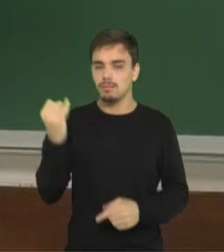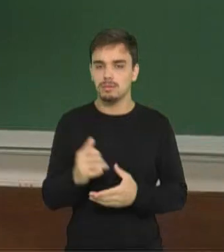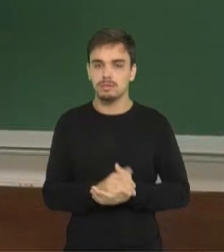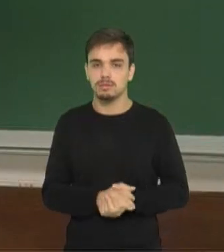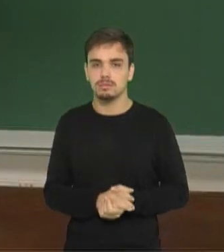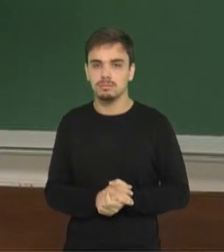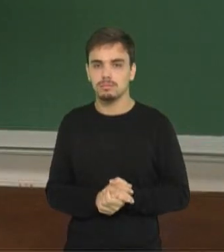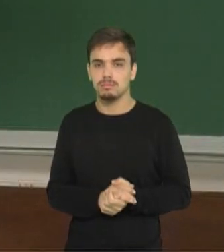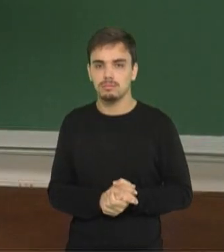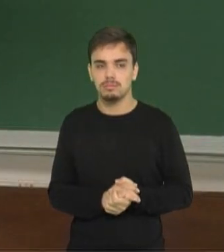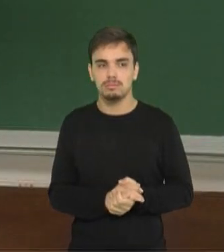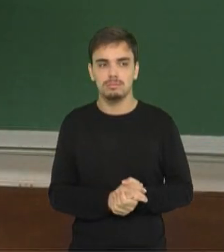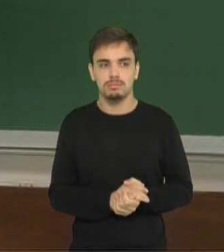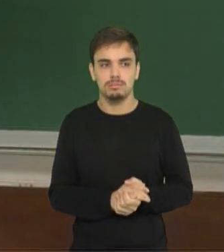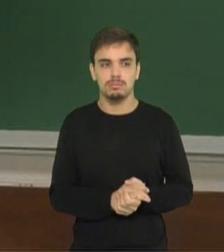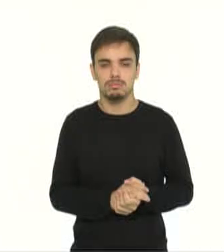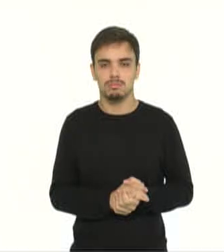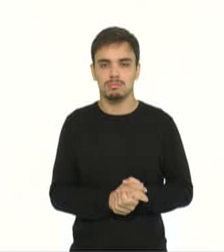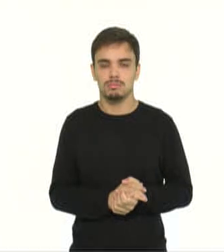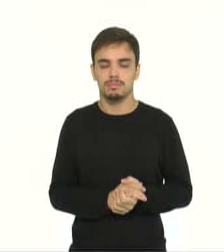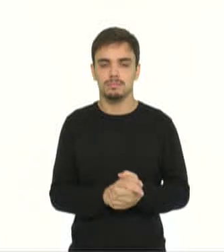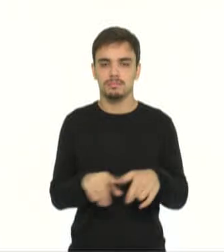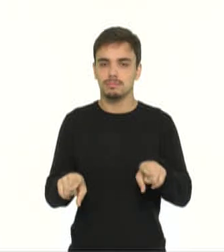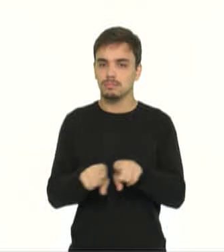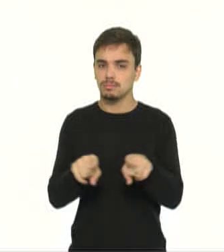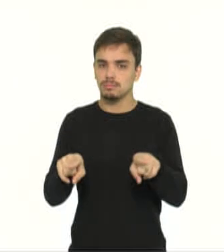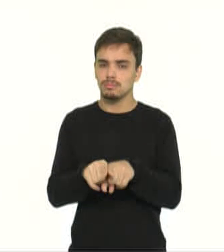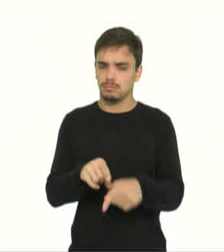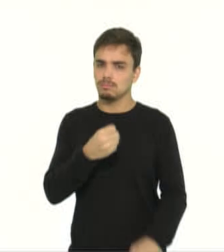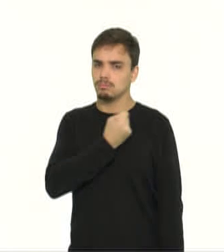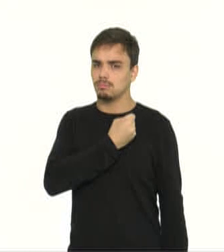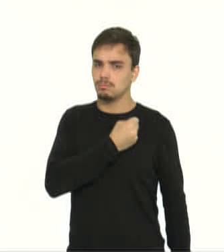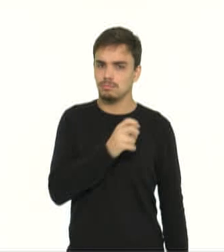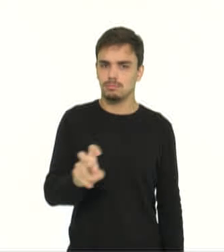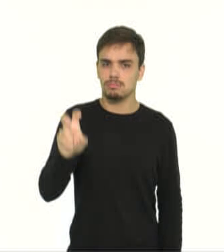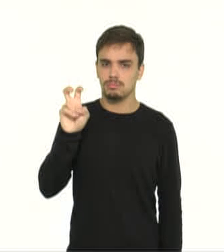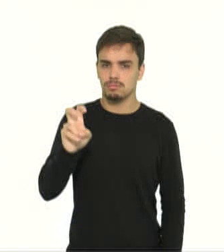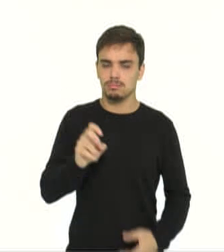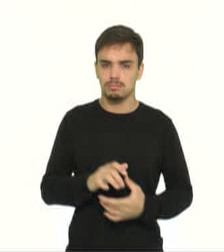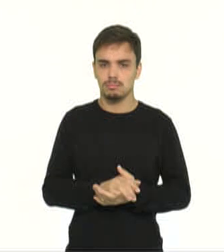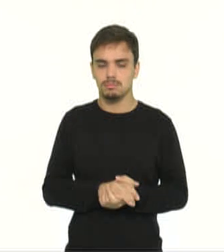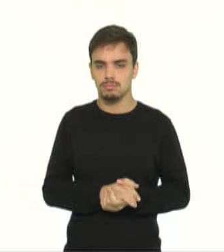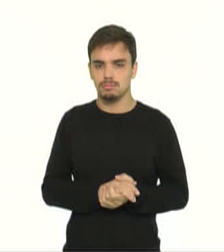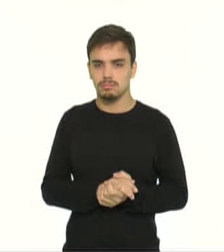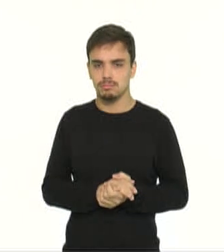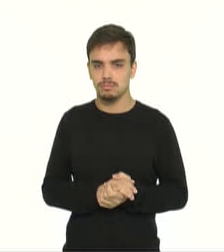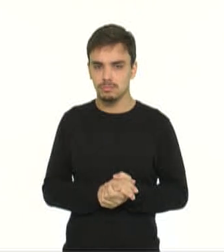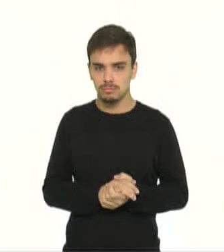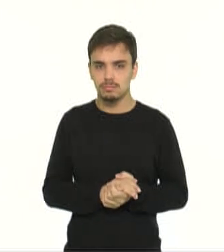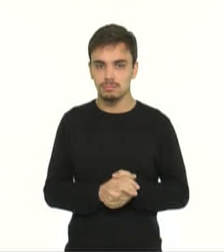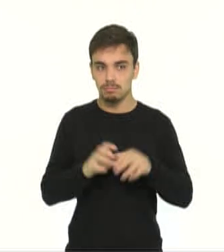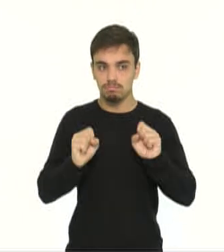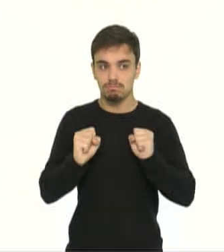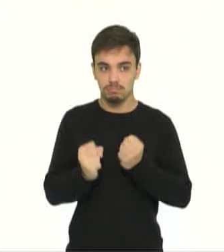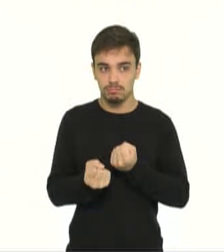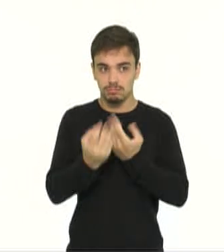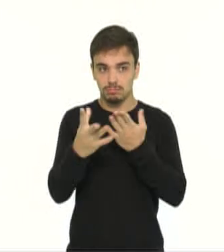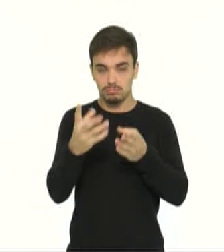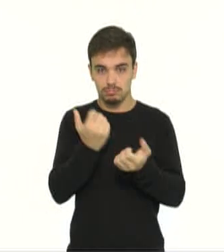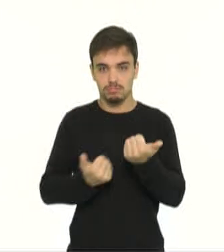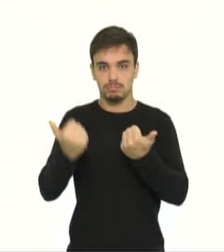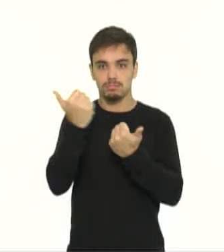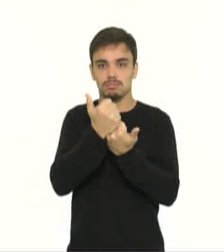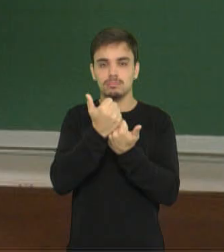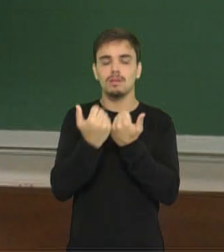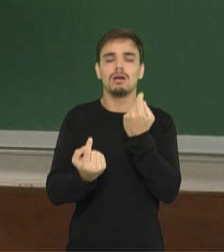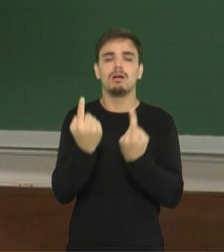menos. E number 5. Essa palavrinha last but not least, essa expressão, ela poderia ser substituída então